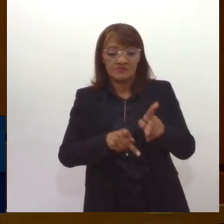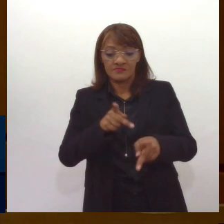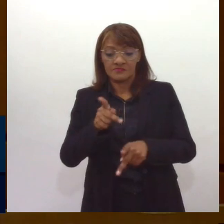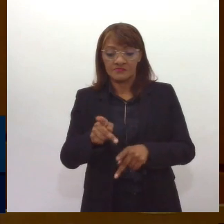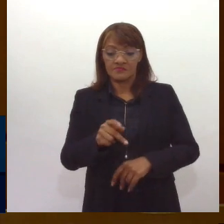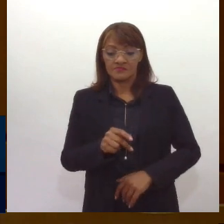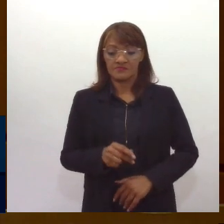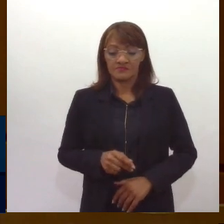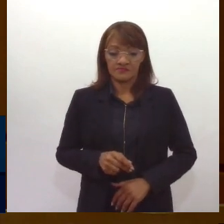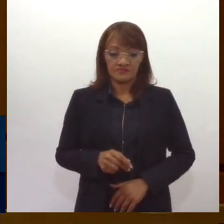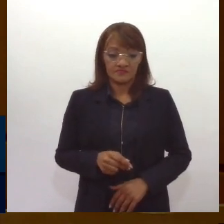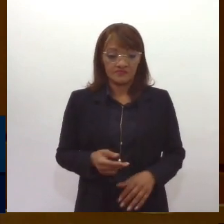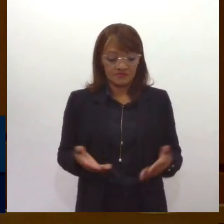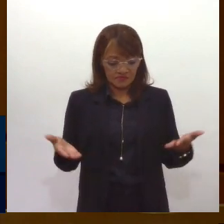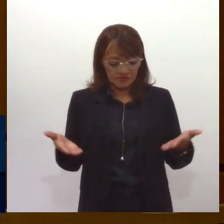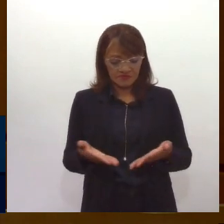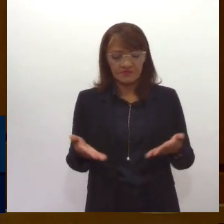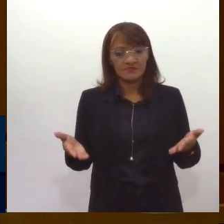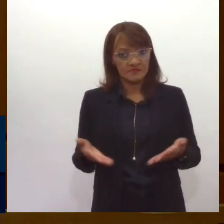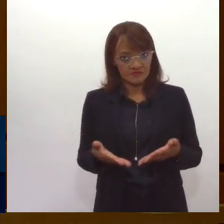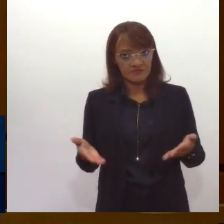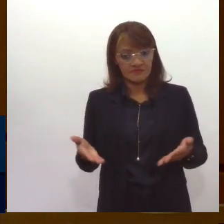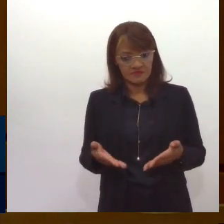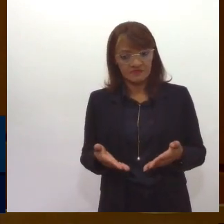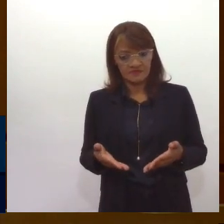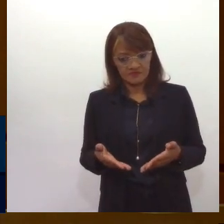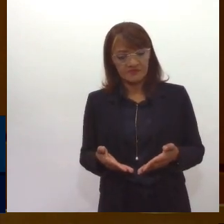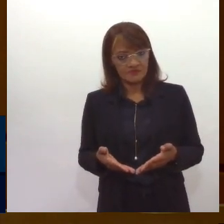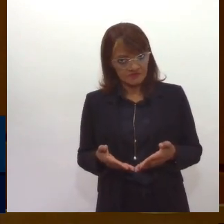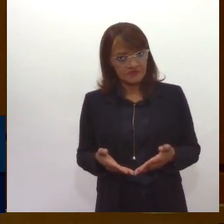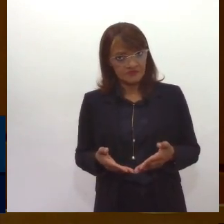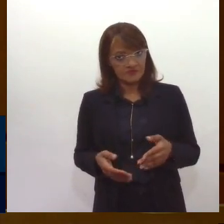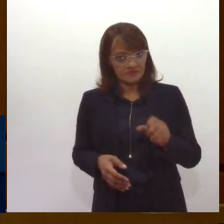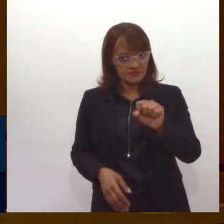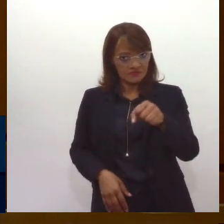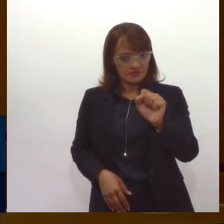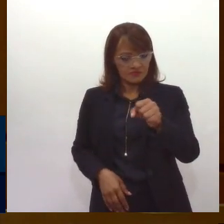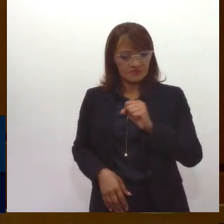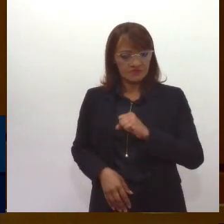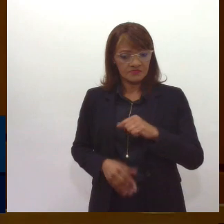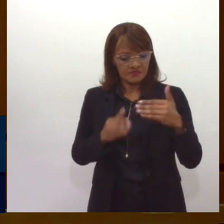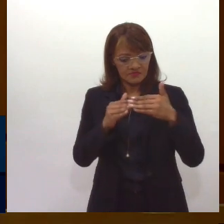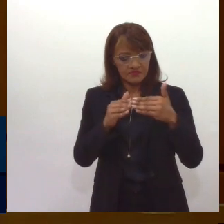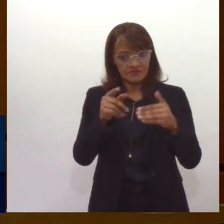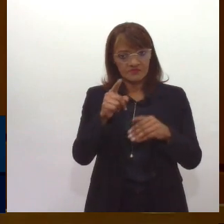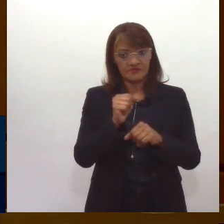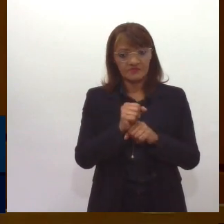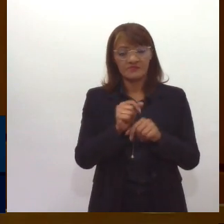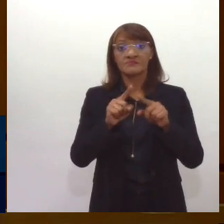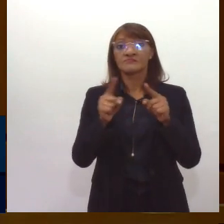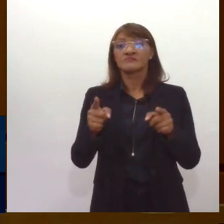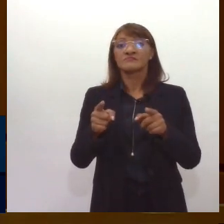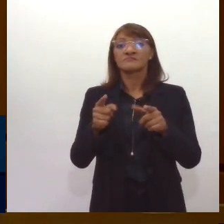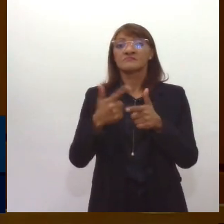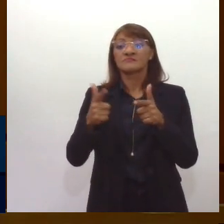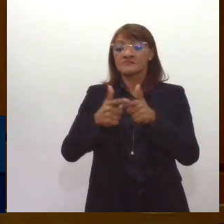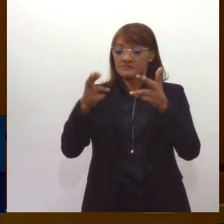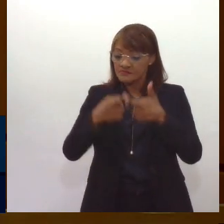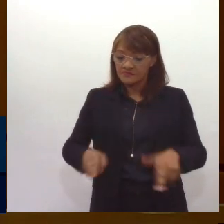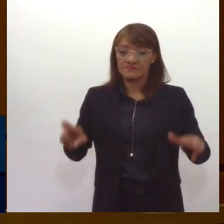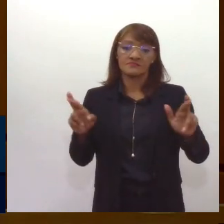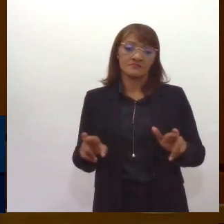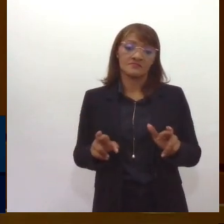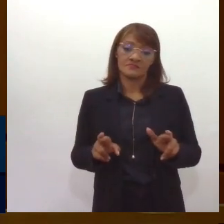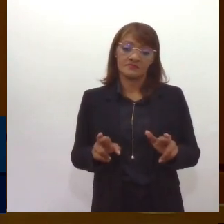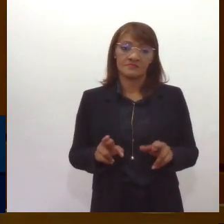capital. Eu concordo. A gente precisa resolver o problema. E não ficar dando